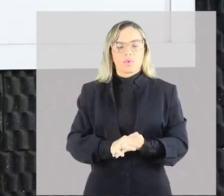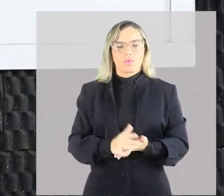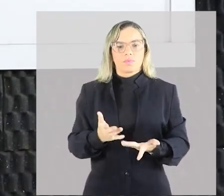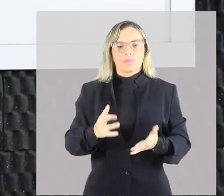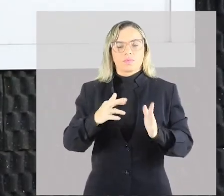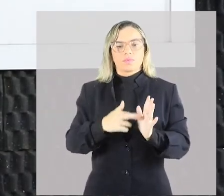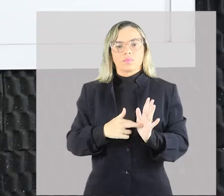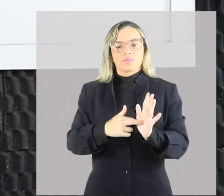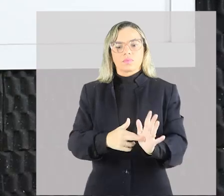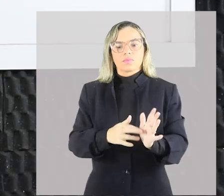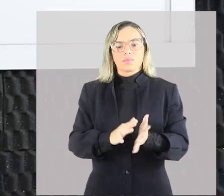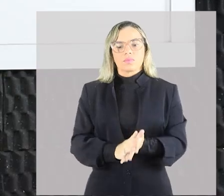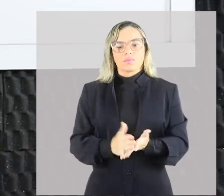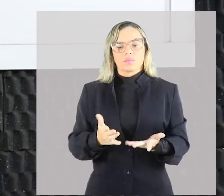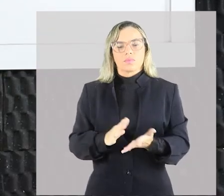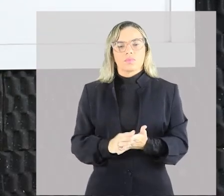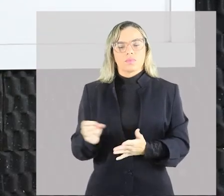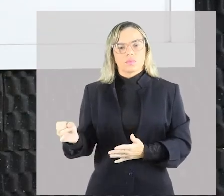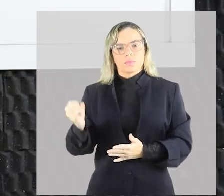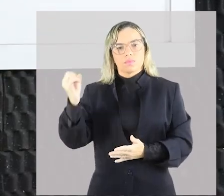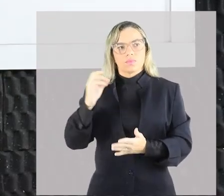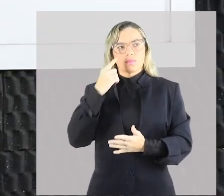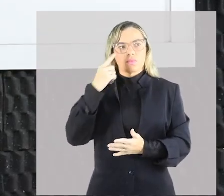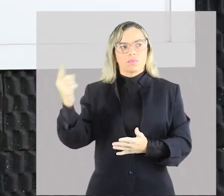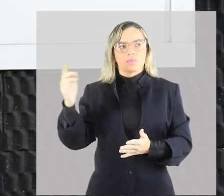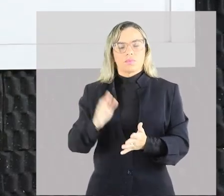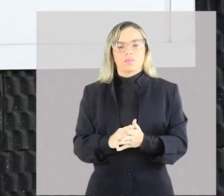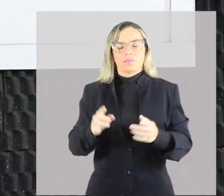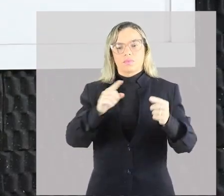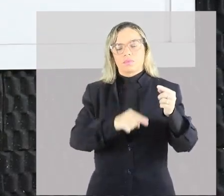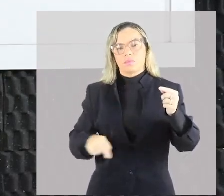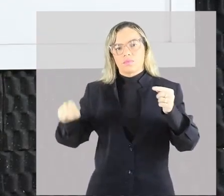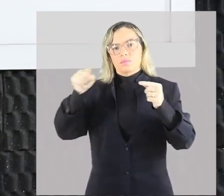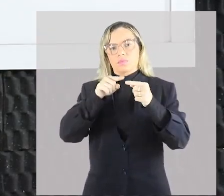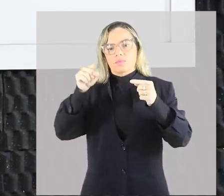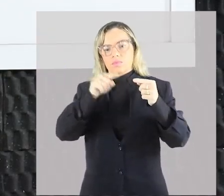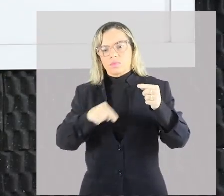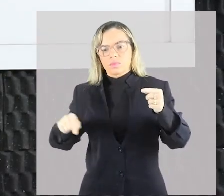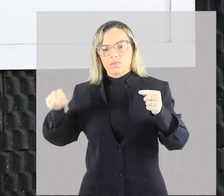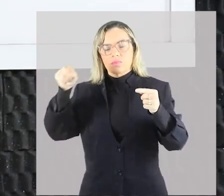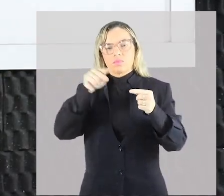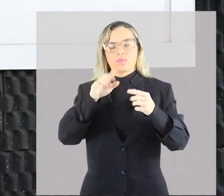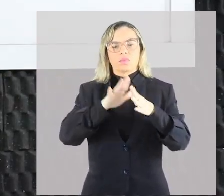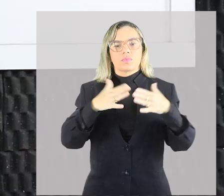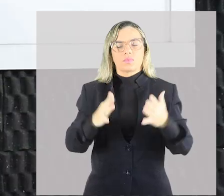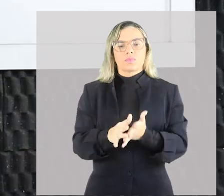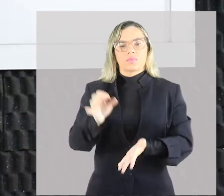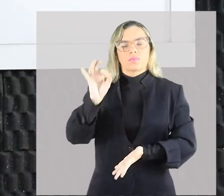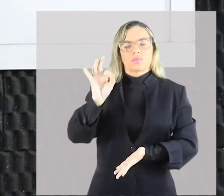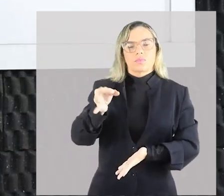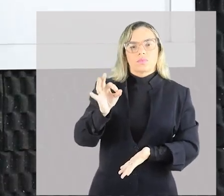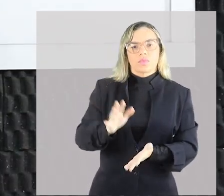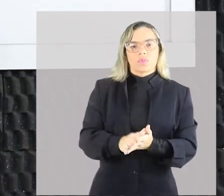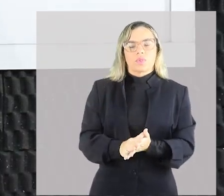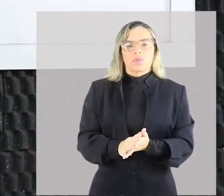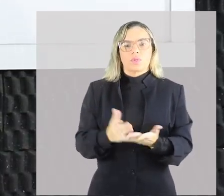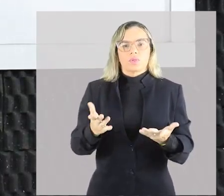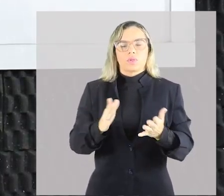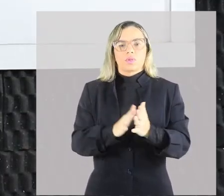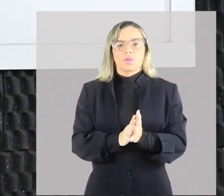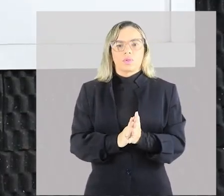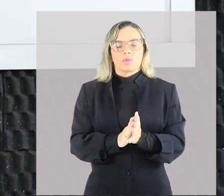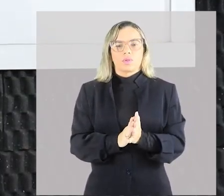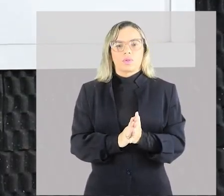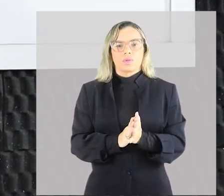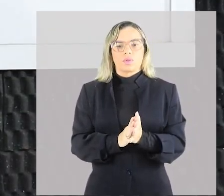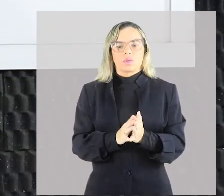menos importante, é o que nós chamamos de diagrama, o diagrama de Venn, certo? É uma forma que você representa